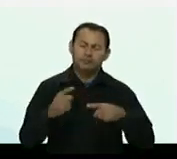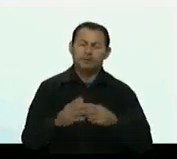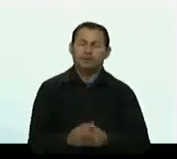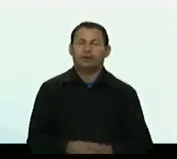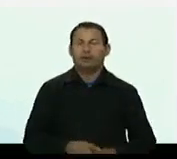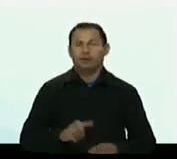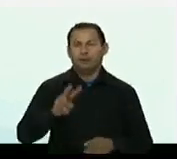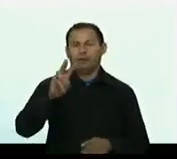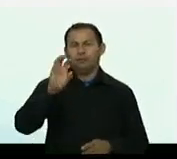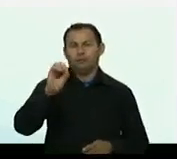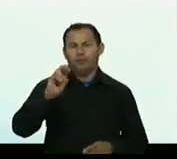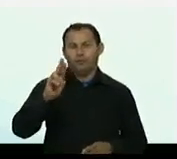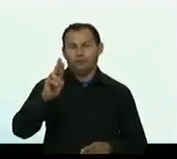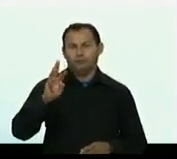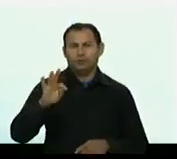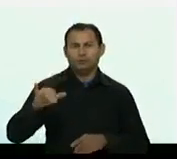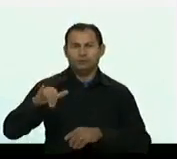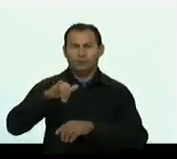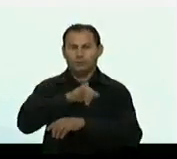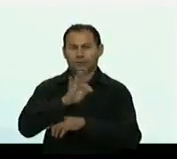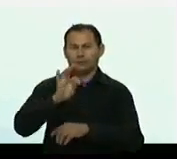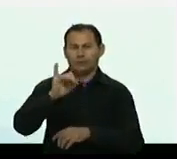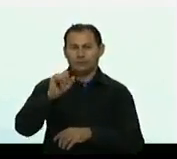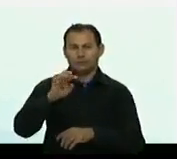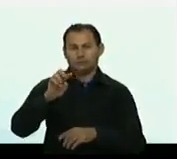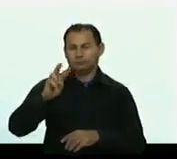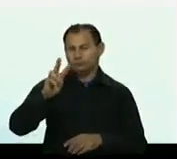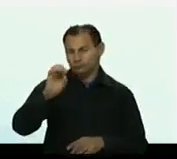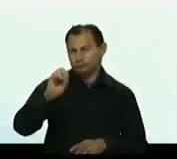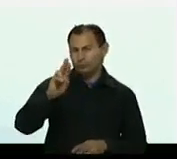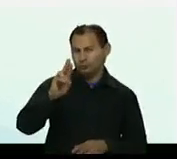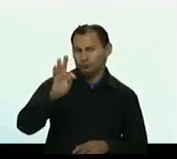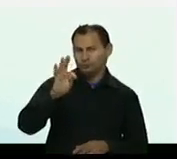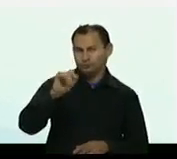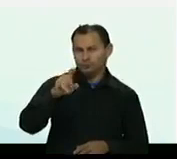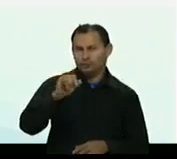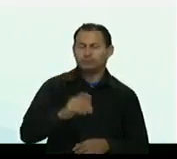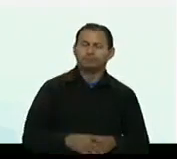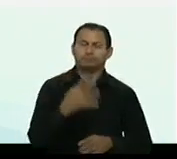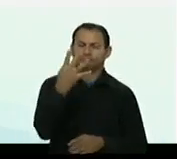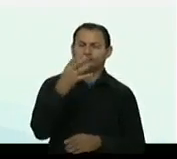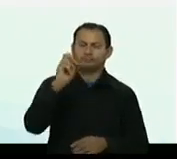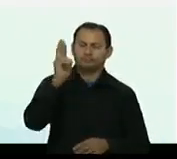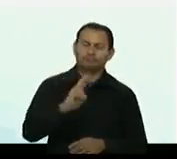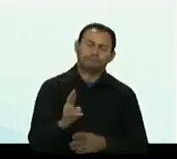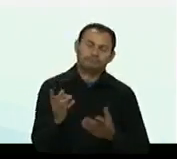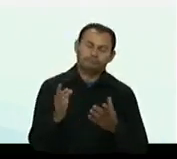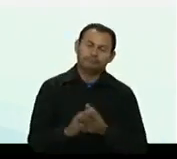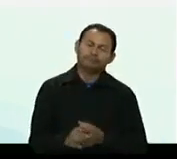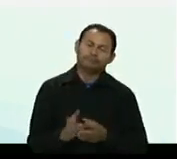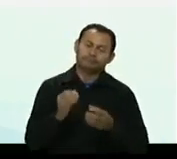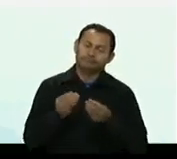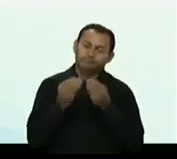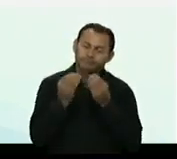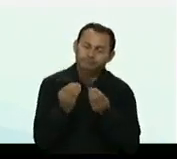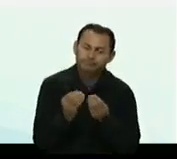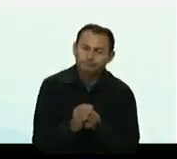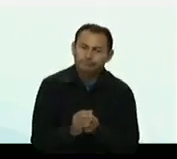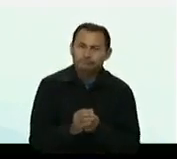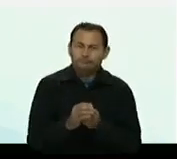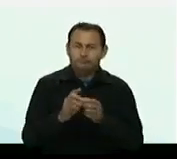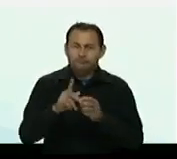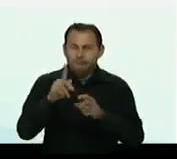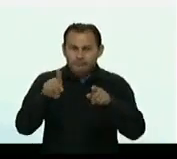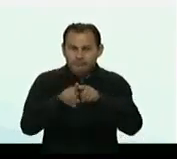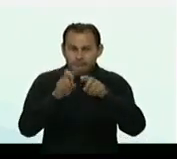Voo de Táxi, por exemplo, só trabalha com preço de R$ 4,00 e ele é dado pelos seus